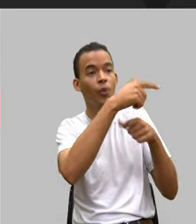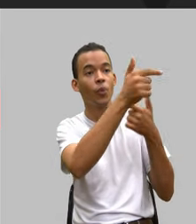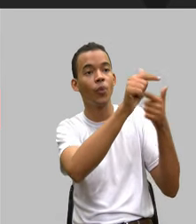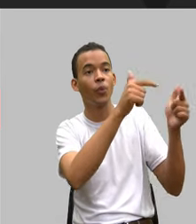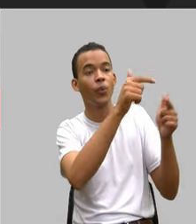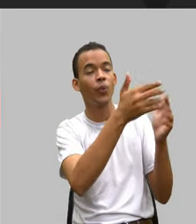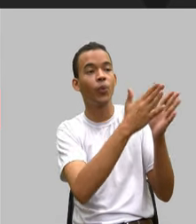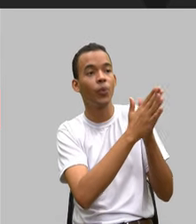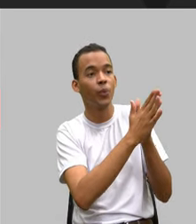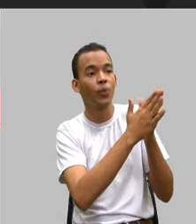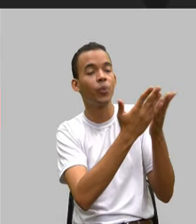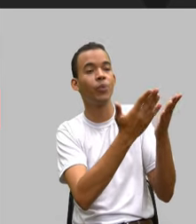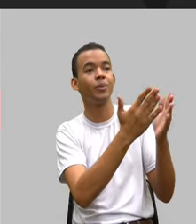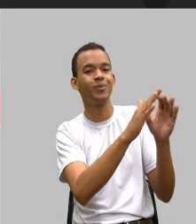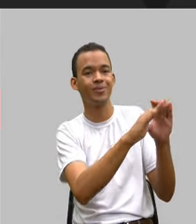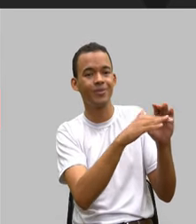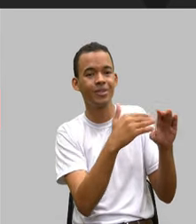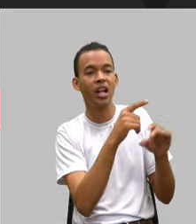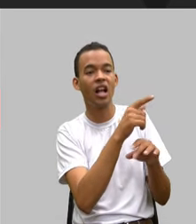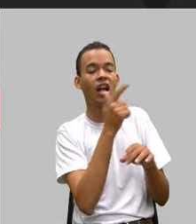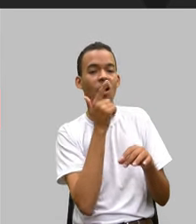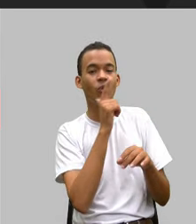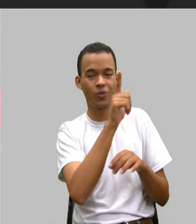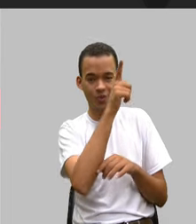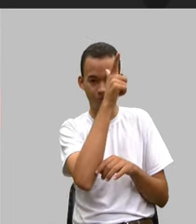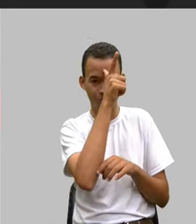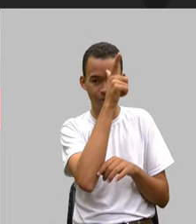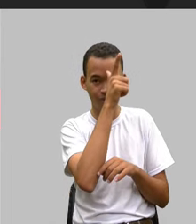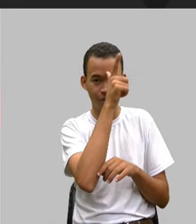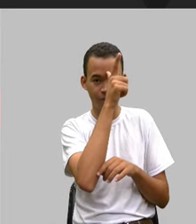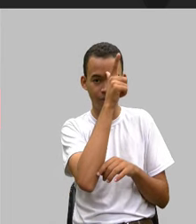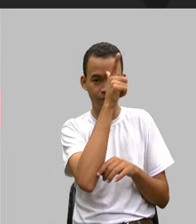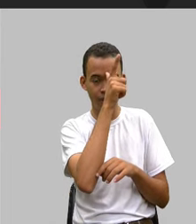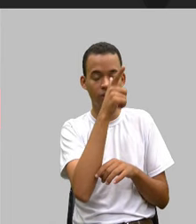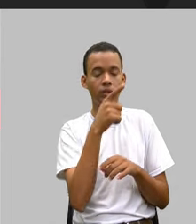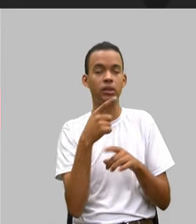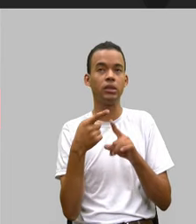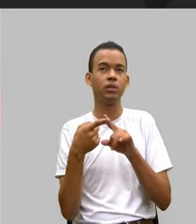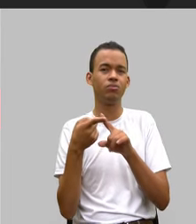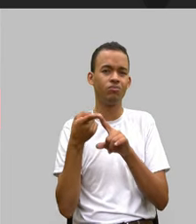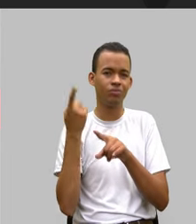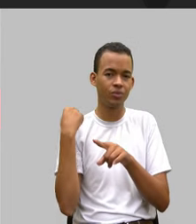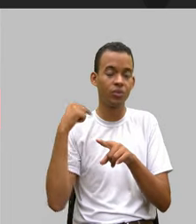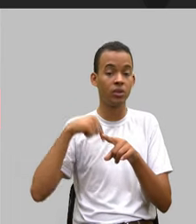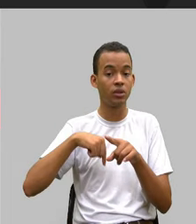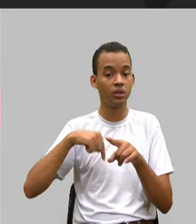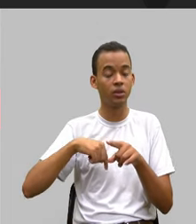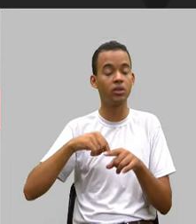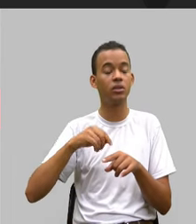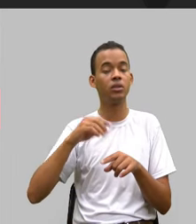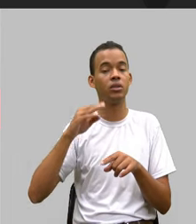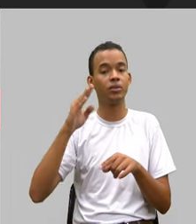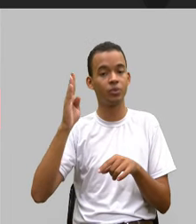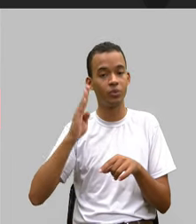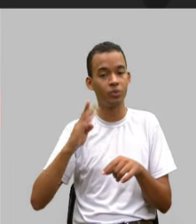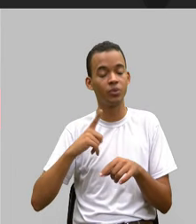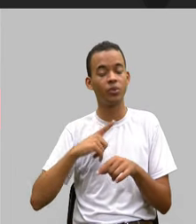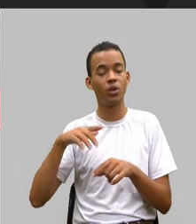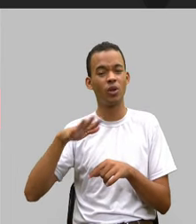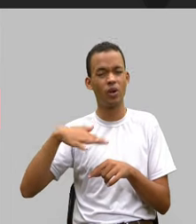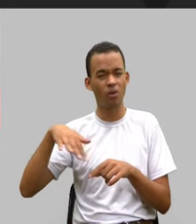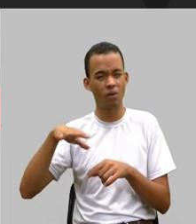tão conserv abriu o espaço é lamentável que aconteceu na semana passada aqui no nosso país ordenamento jurídico